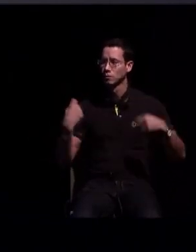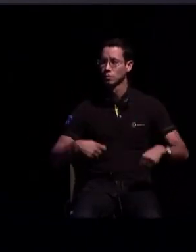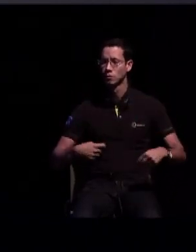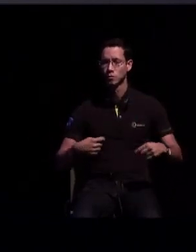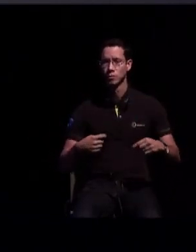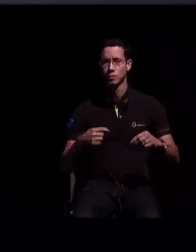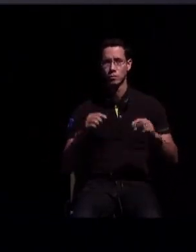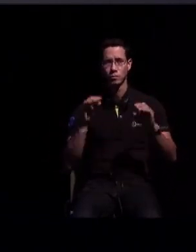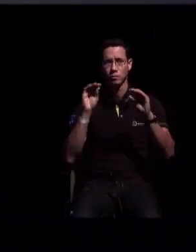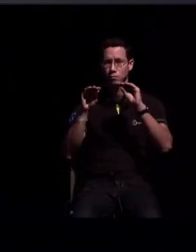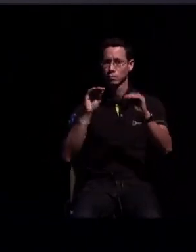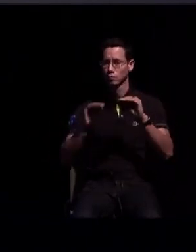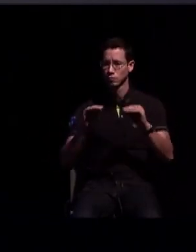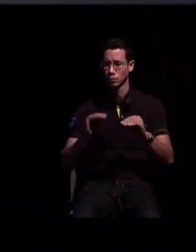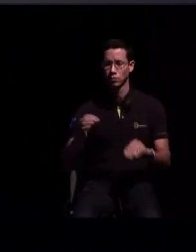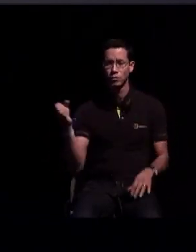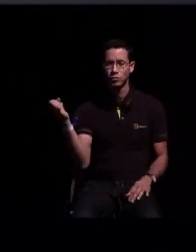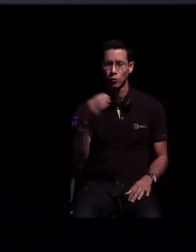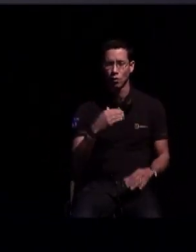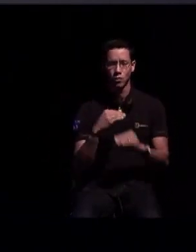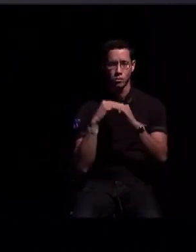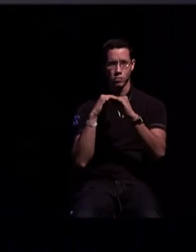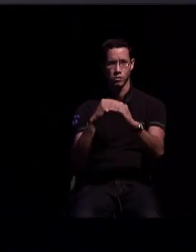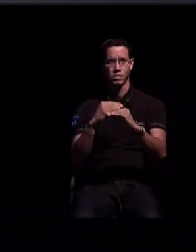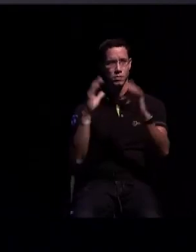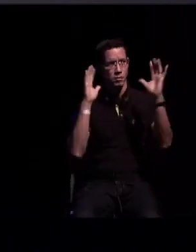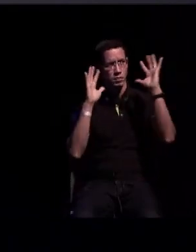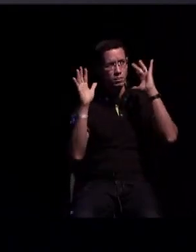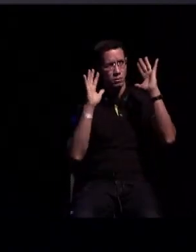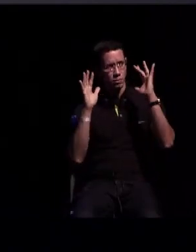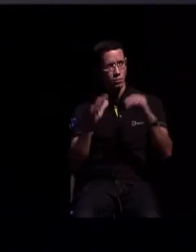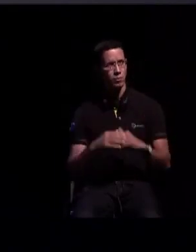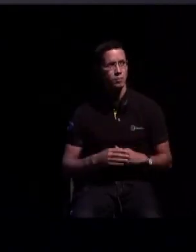moldado por novos padrões de reflexão, né?